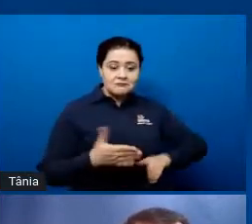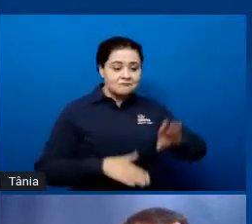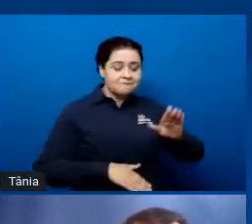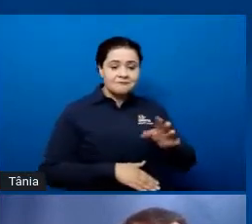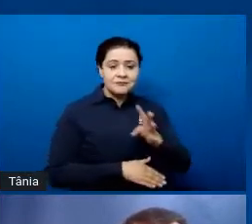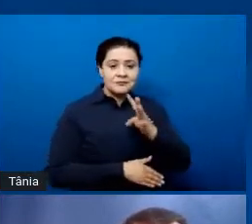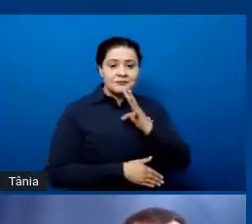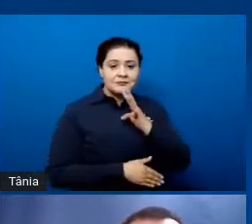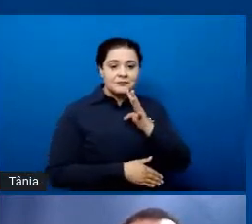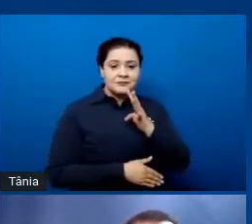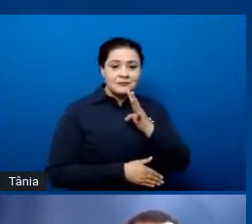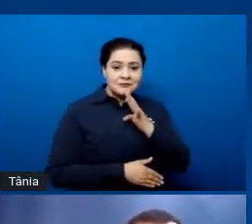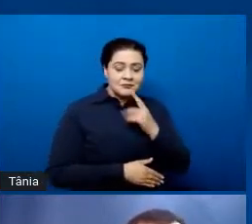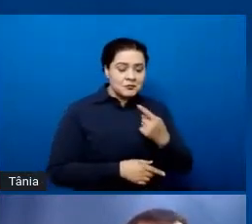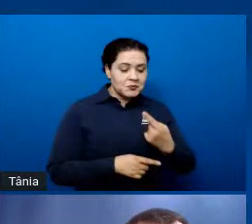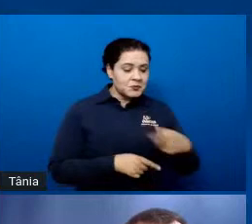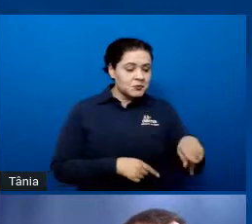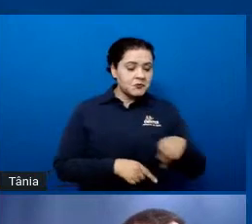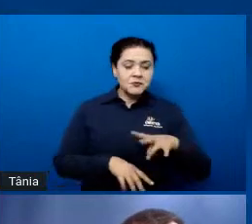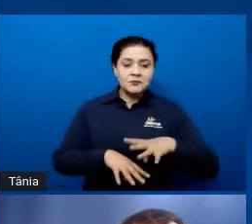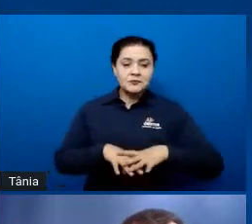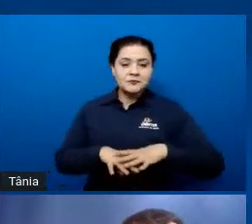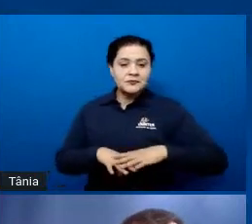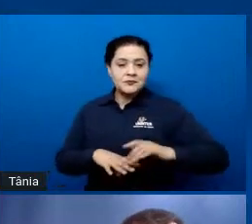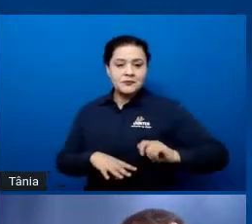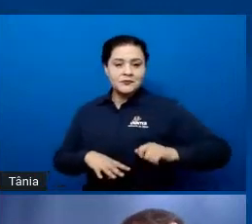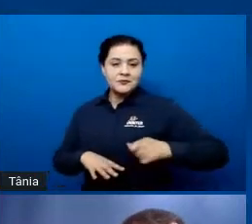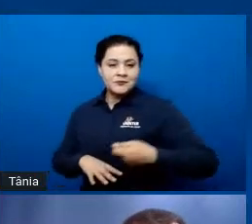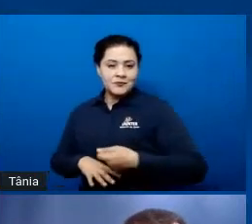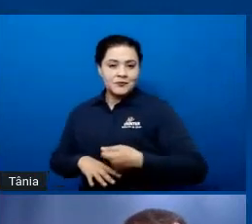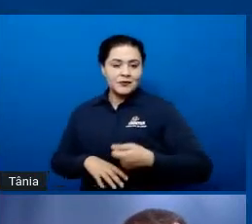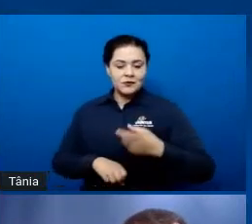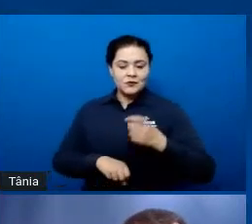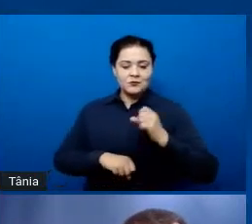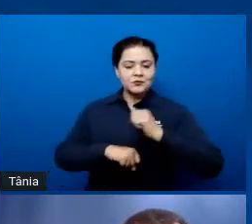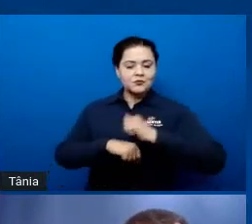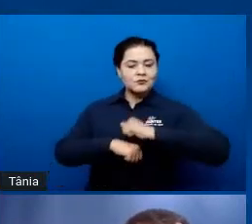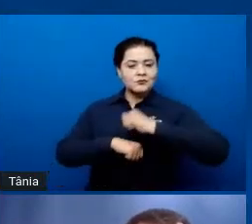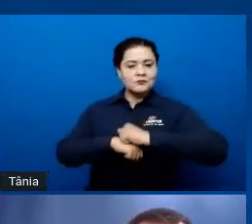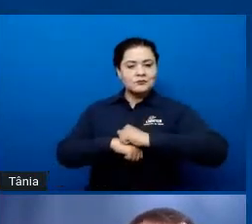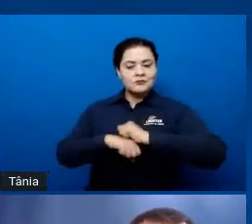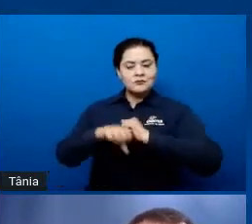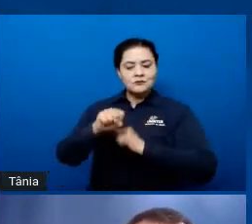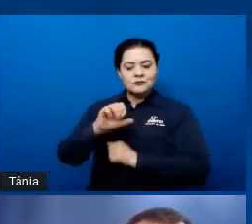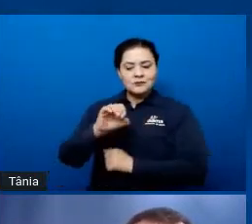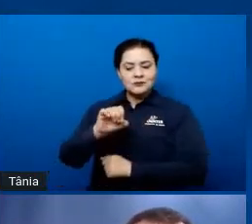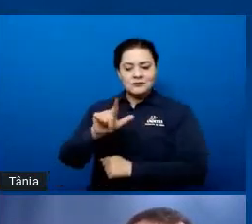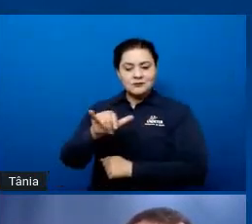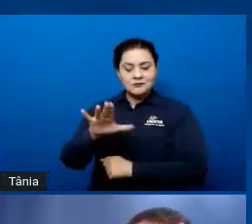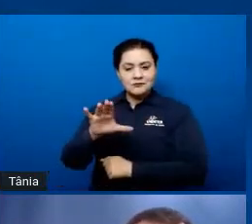conheço extremamente sobre matemática, né? Sobre sólidos, né? Ou sobre